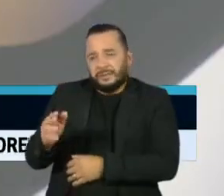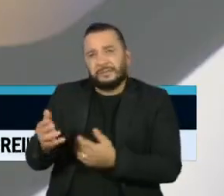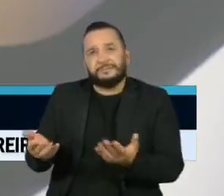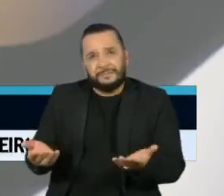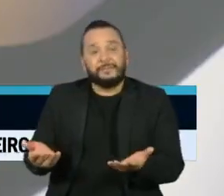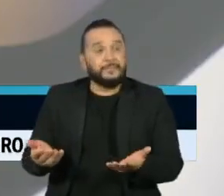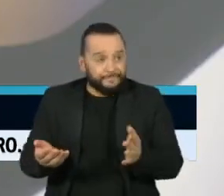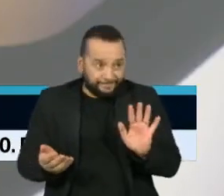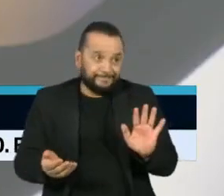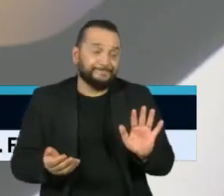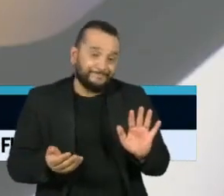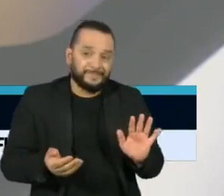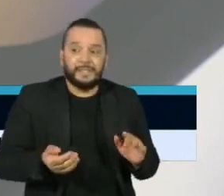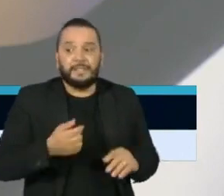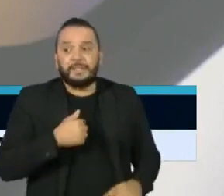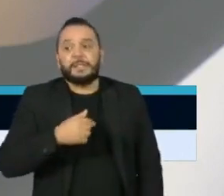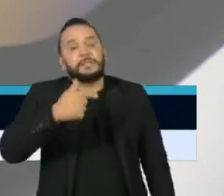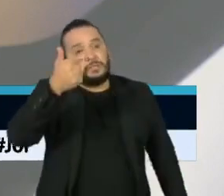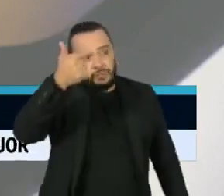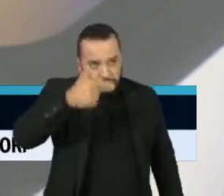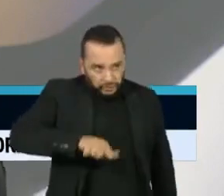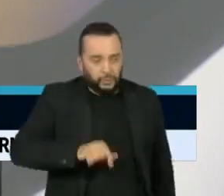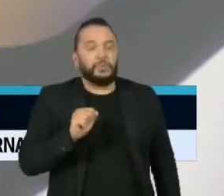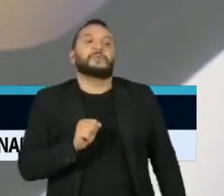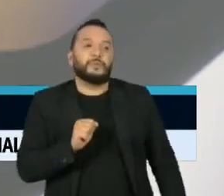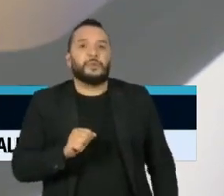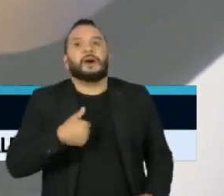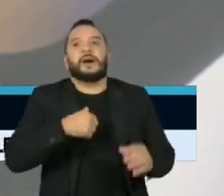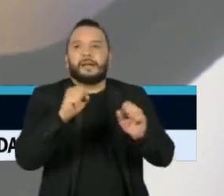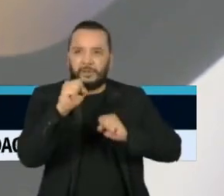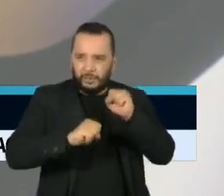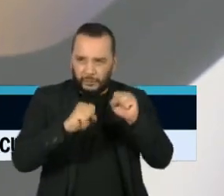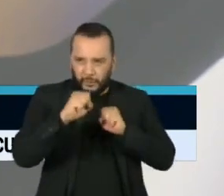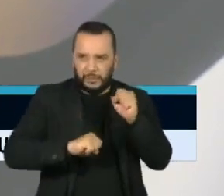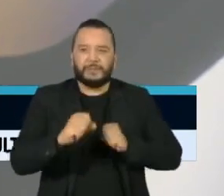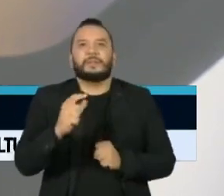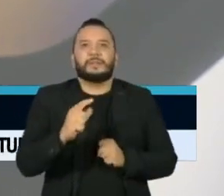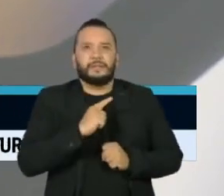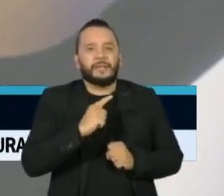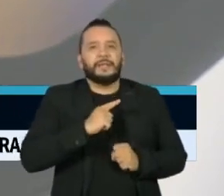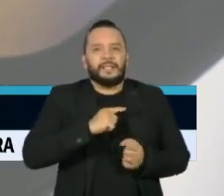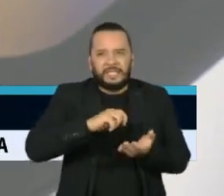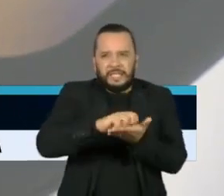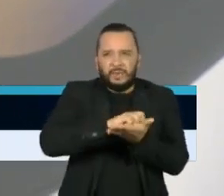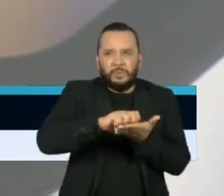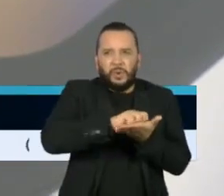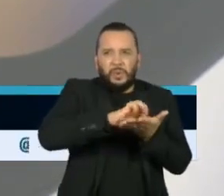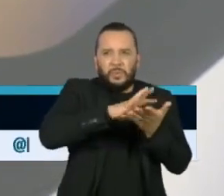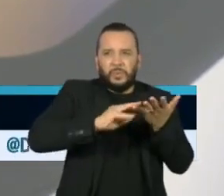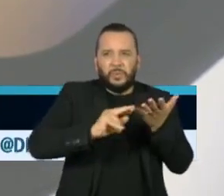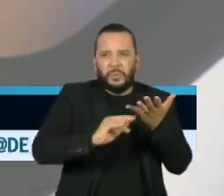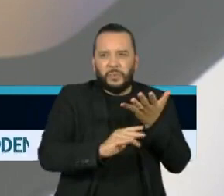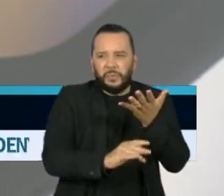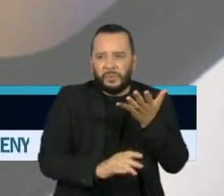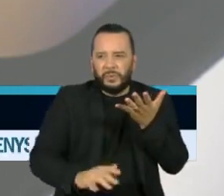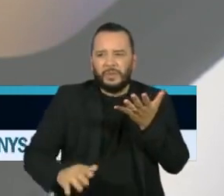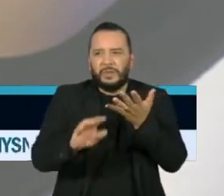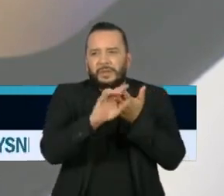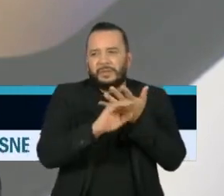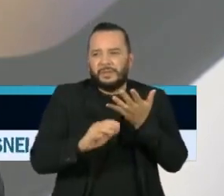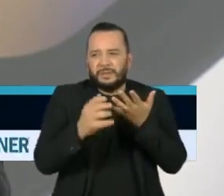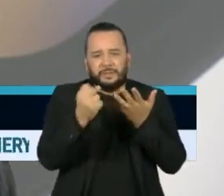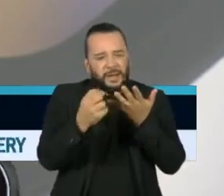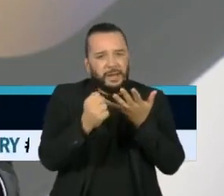gastar tempo, é aquela mesma coisa que eu falei antes. Há indústrias que produzem isso. O isopor tem propriedades térmicas que